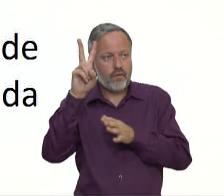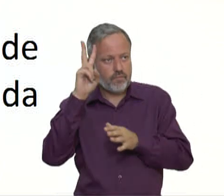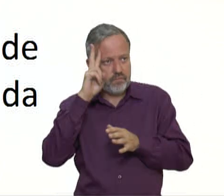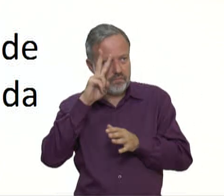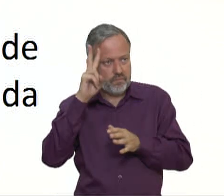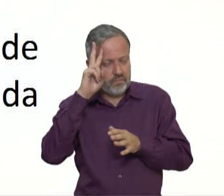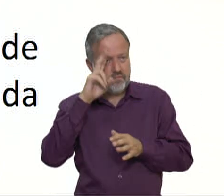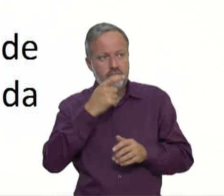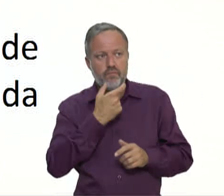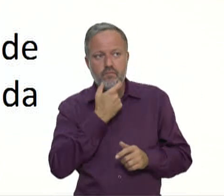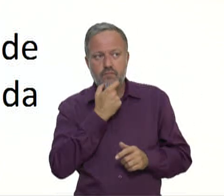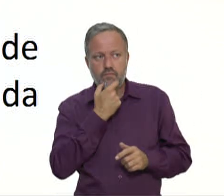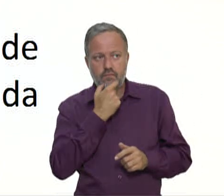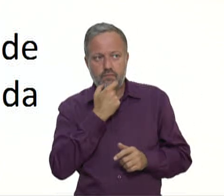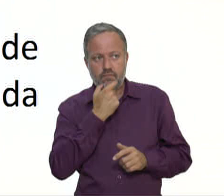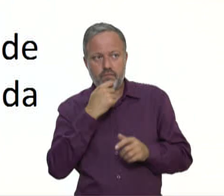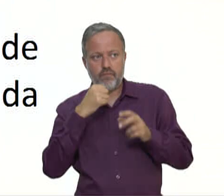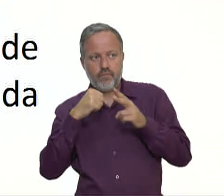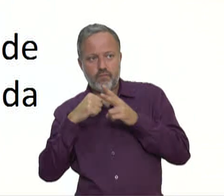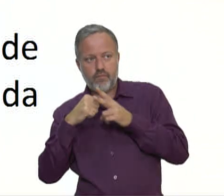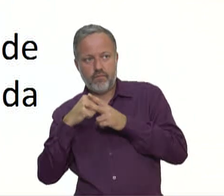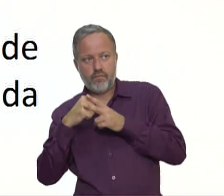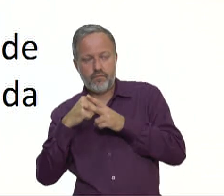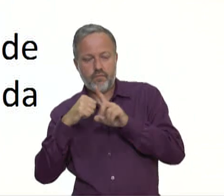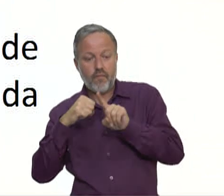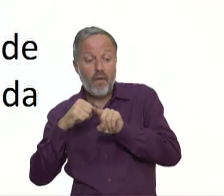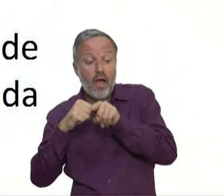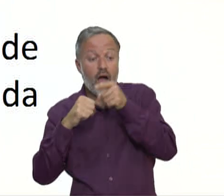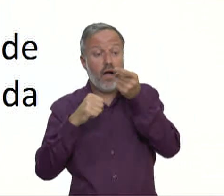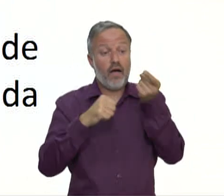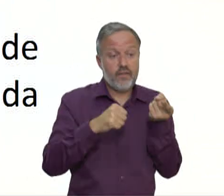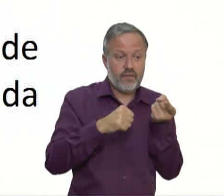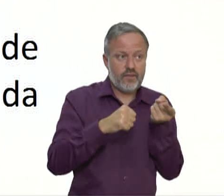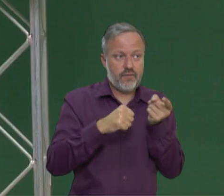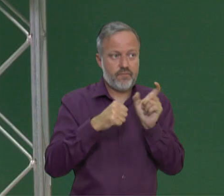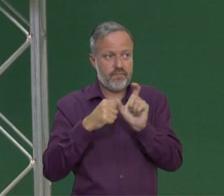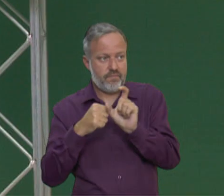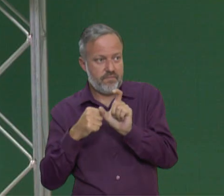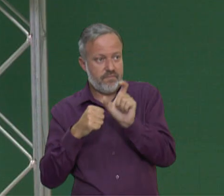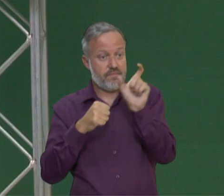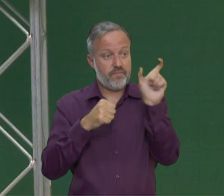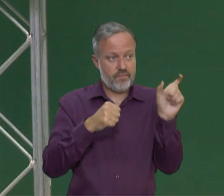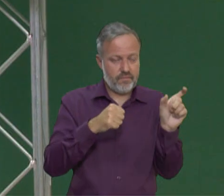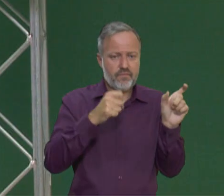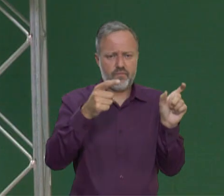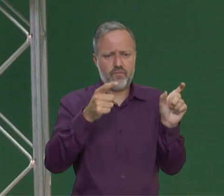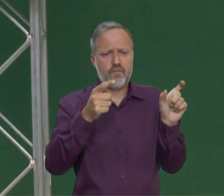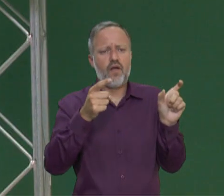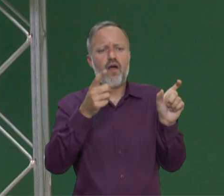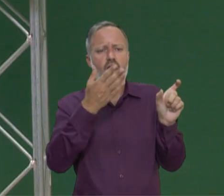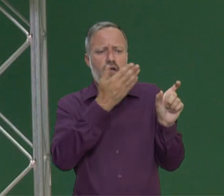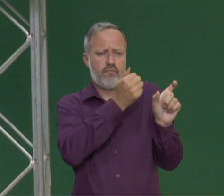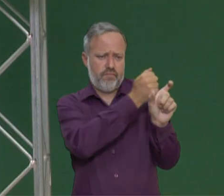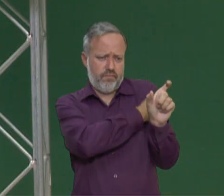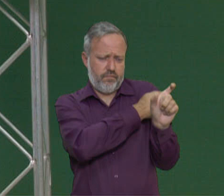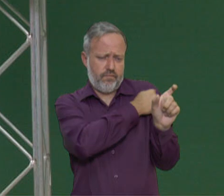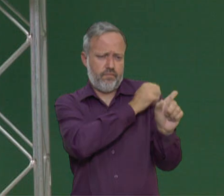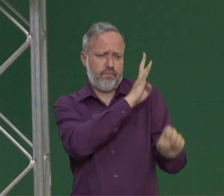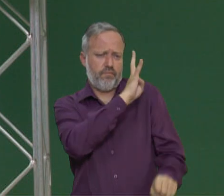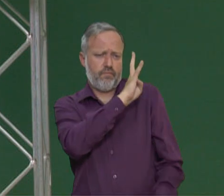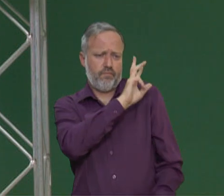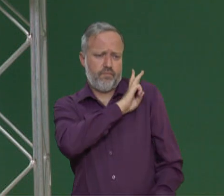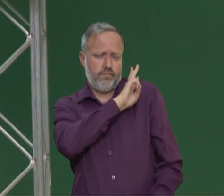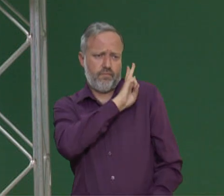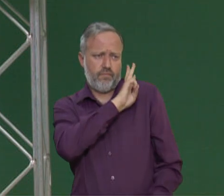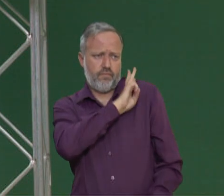em inglês um verbo precederá o sujeito. Você é aluno do terceiro ano, então você já sabe